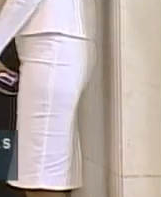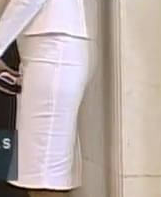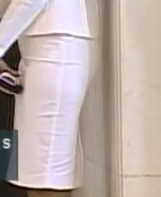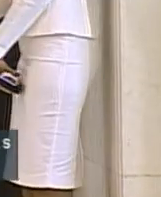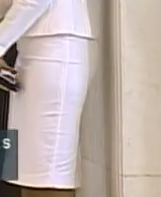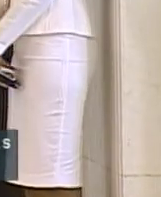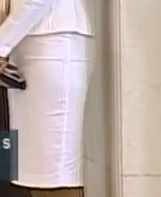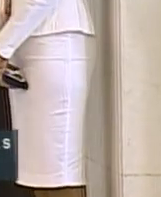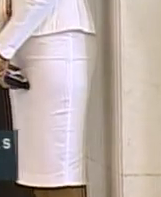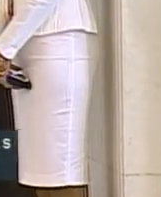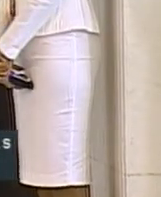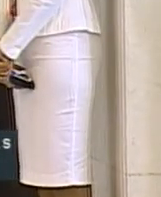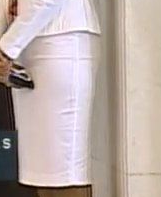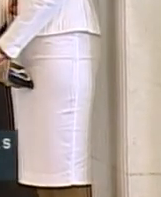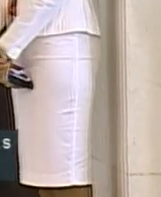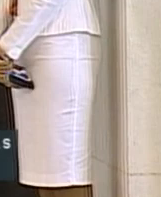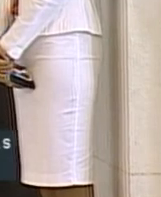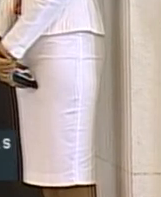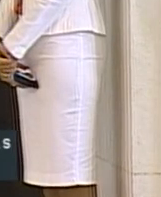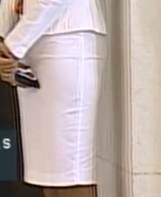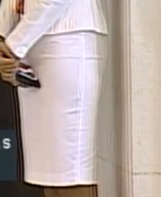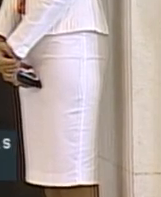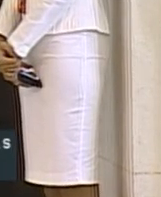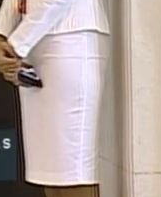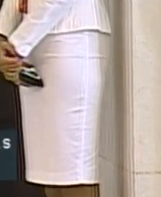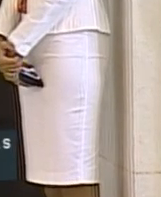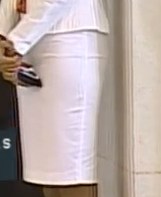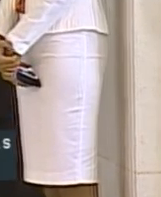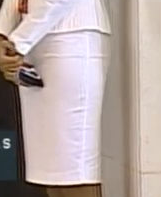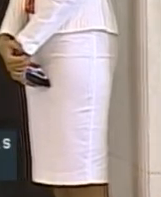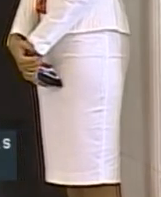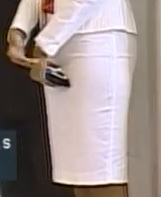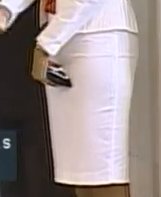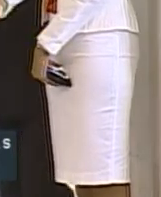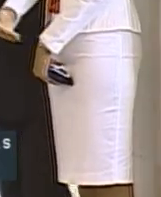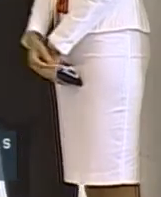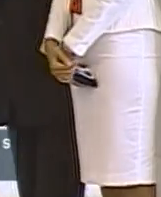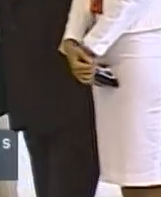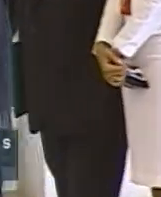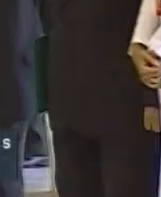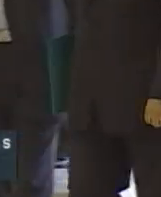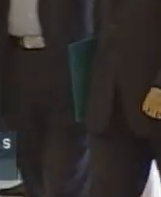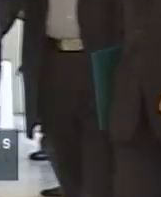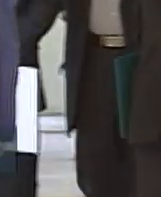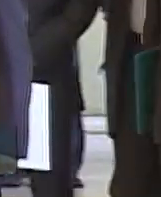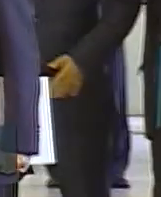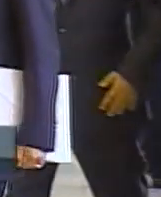Embaixador da República Islâmica do Irã, senhor Mohammad Ali Ghanizadeh Etzabadi.